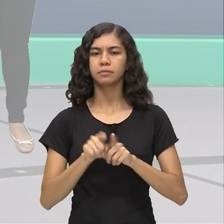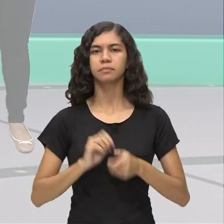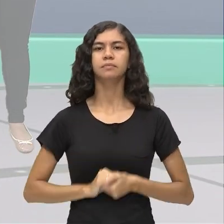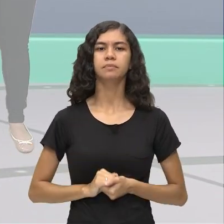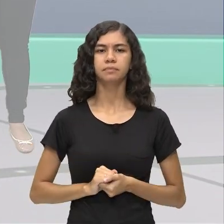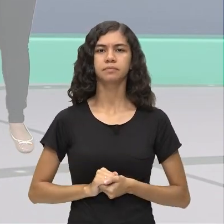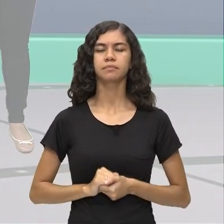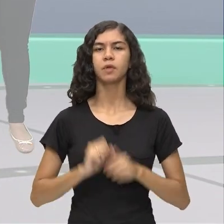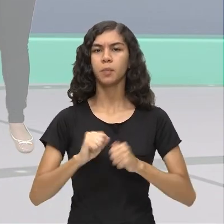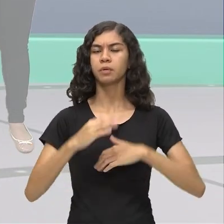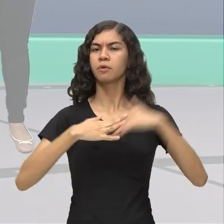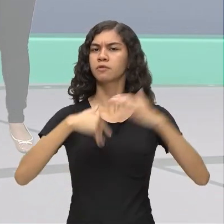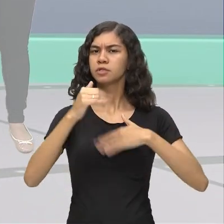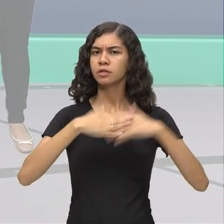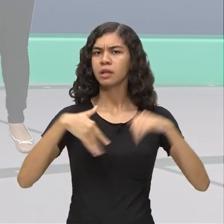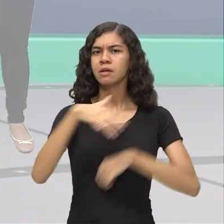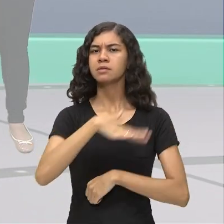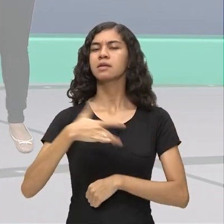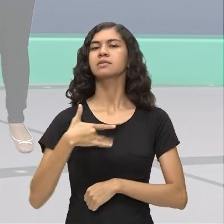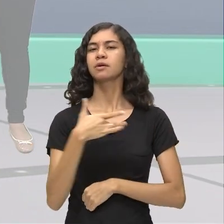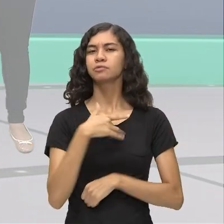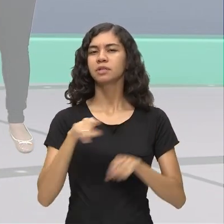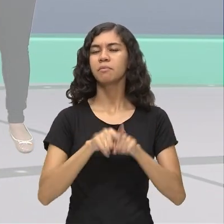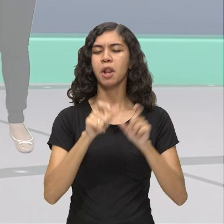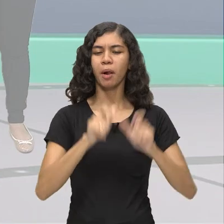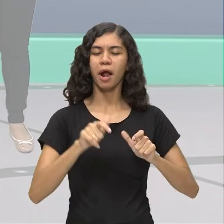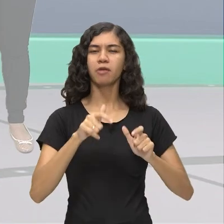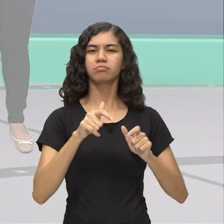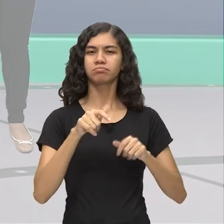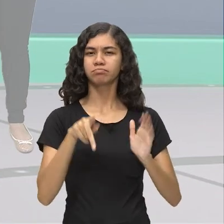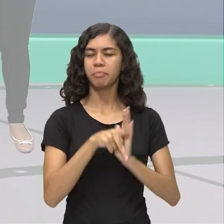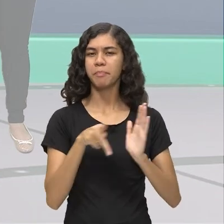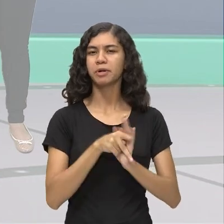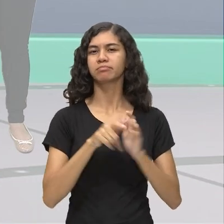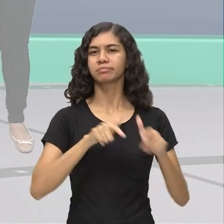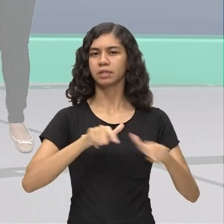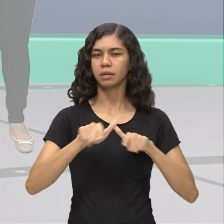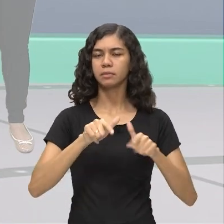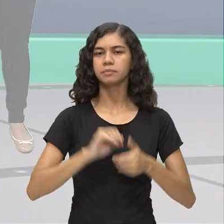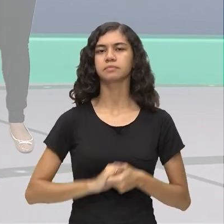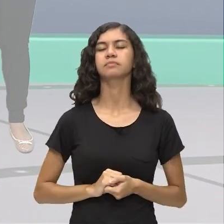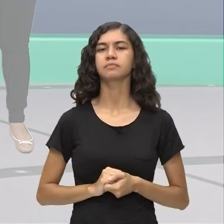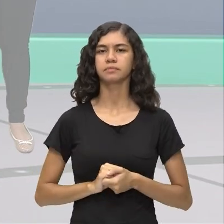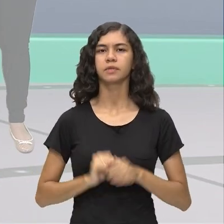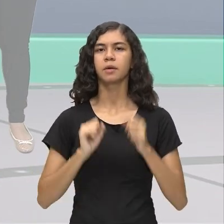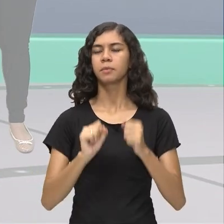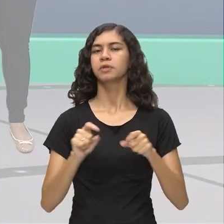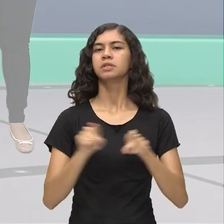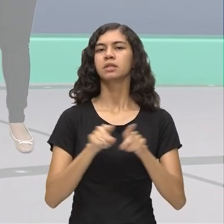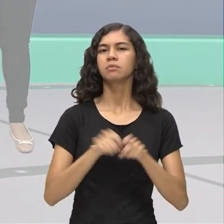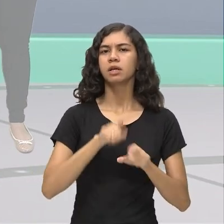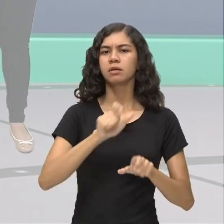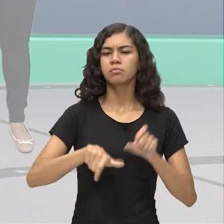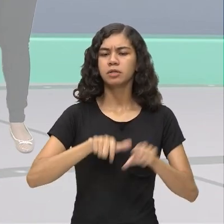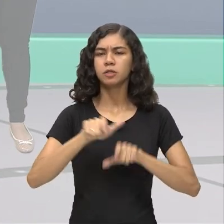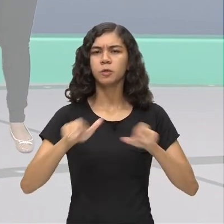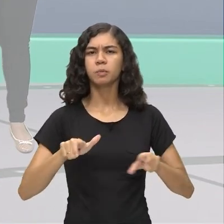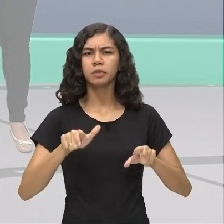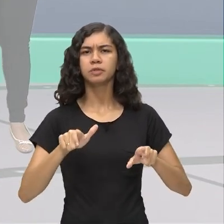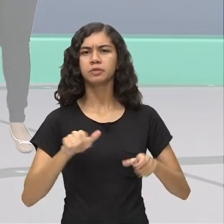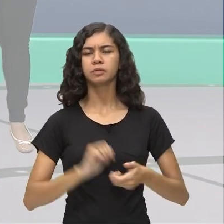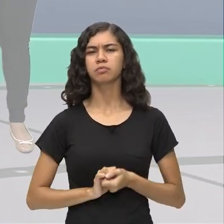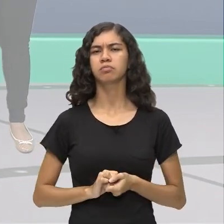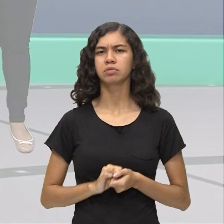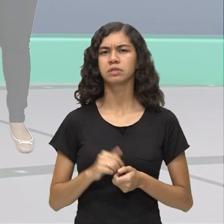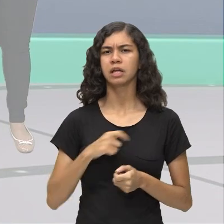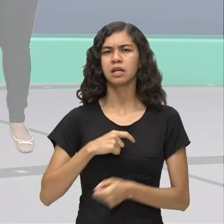nos profissionais de saúde por conta do ambiente em que elas trabalham. Pode ser transmitida por pessoas ali que receberam transplantes ou doação